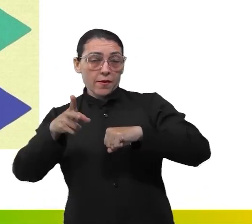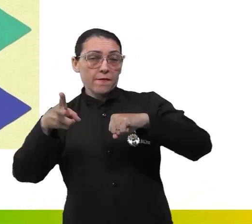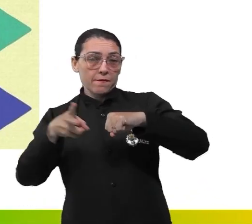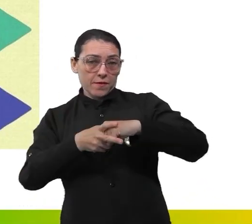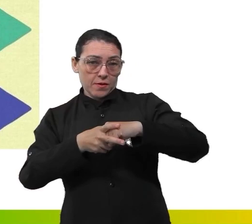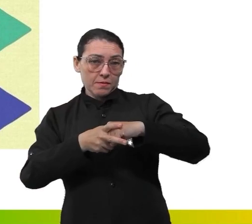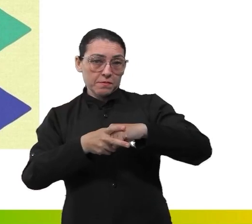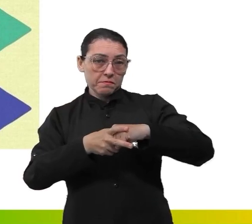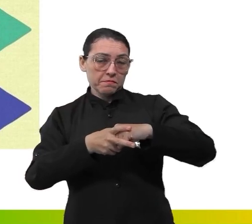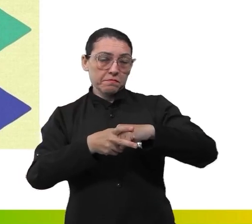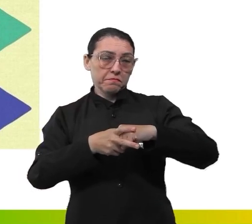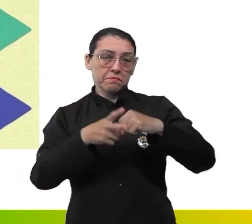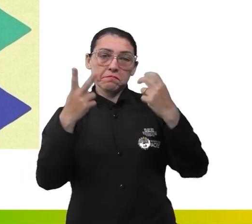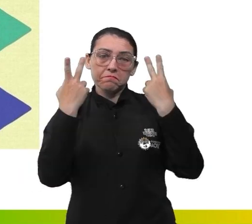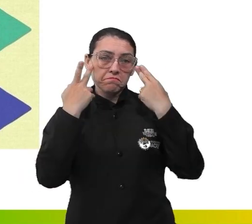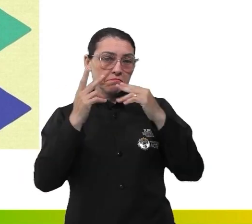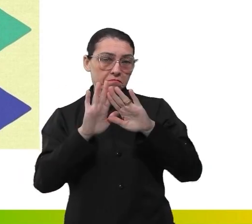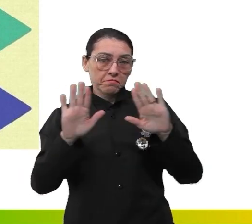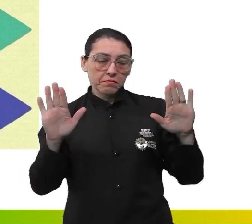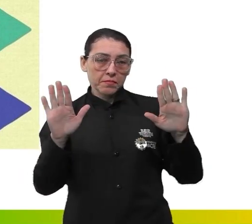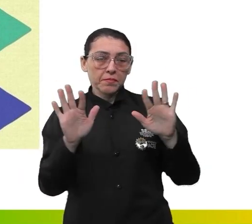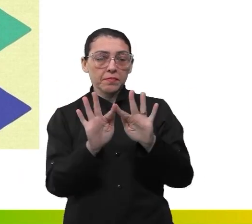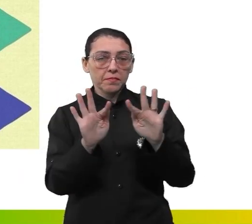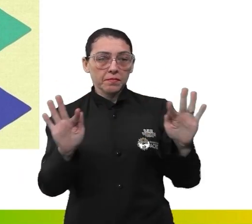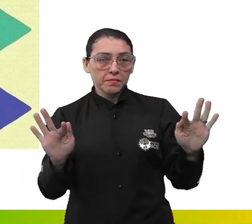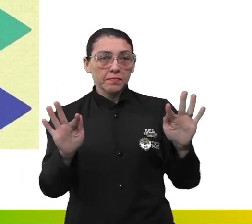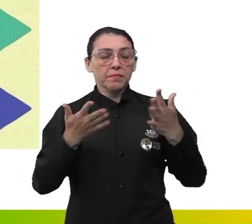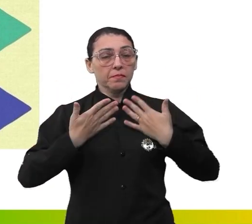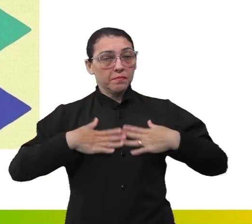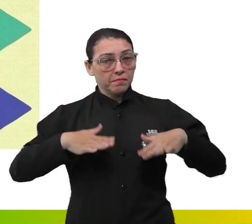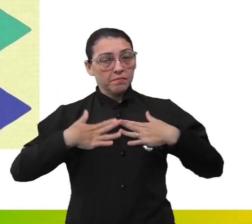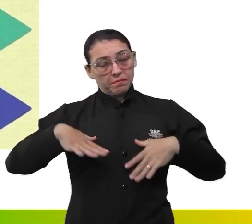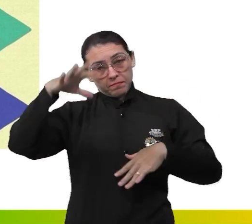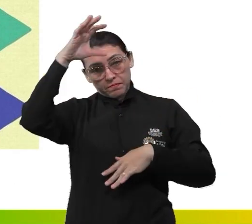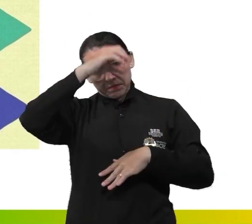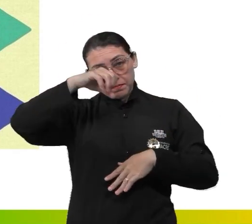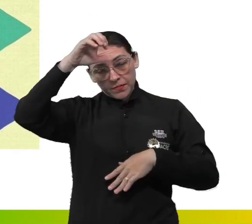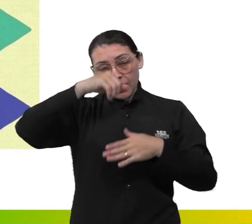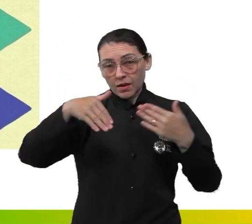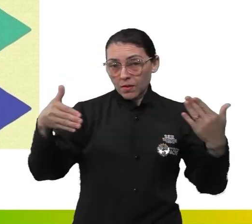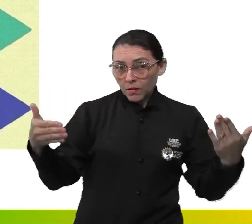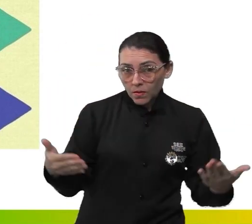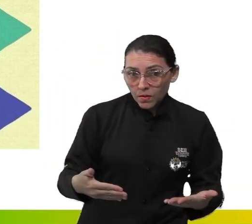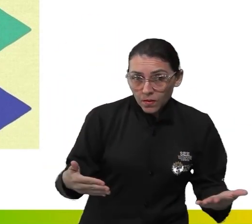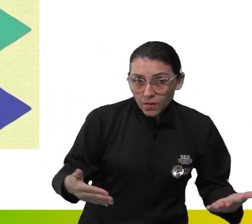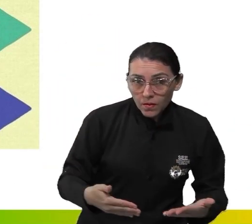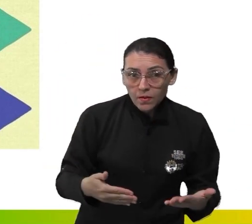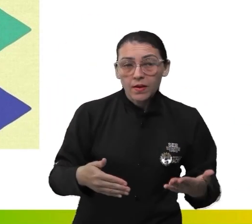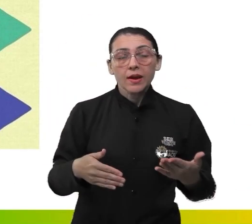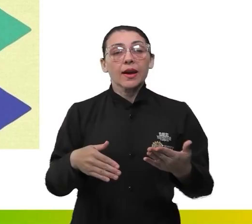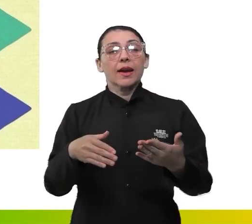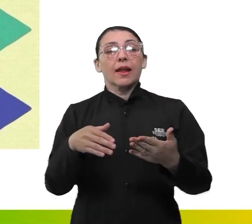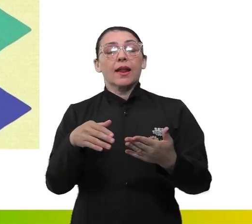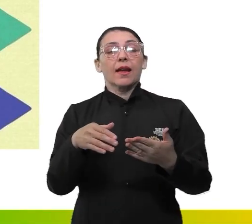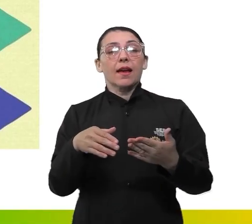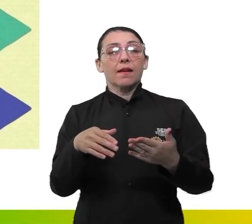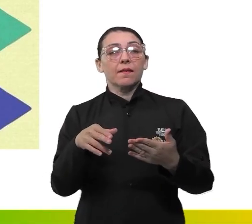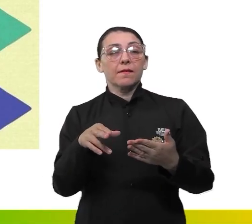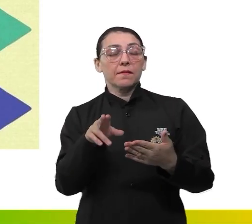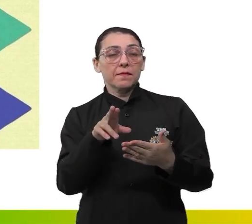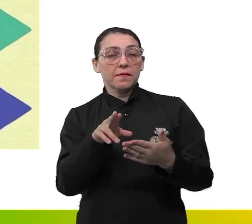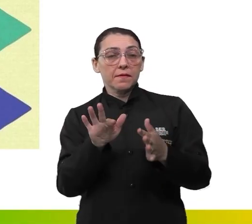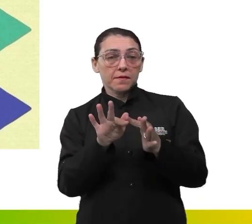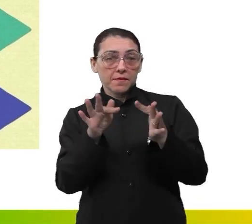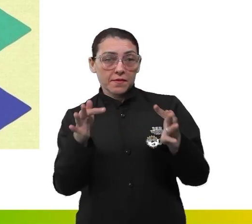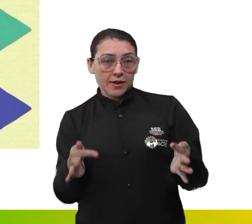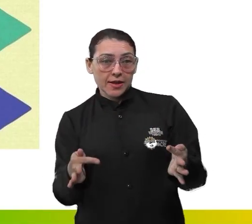né? A frase afirmativa, ela é bem mais tranquila de se aprender. Agora, a frase negativa, nós temos